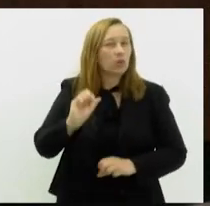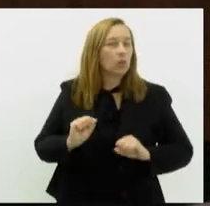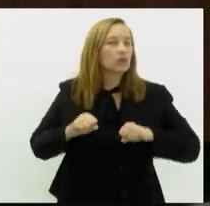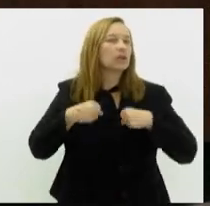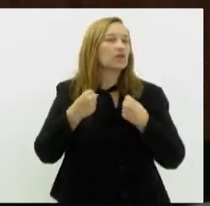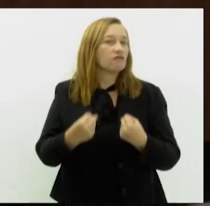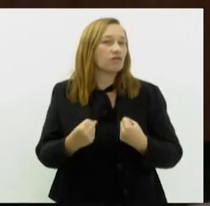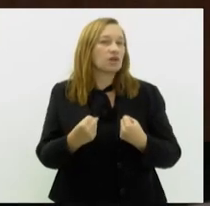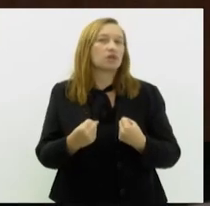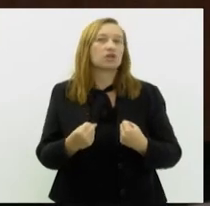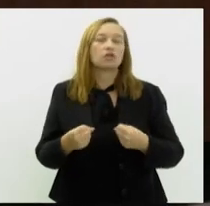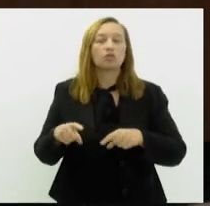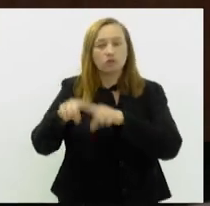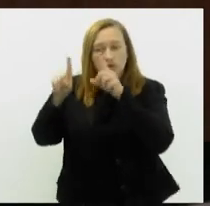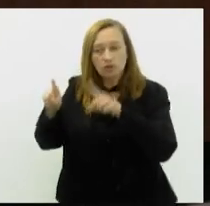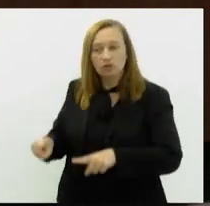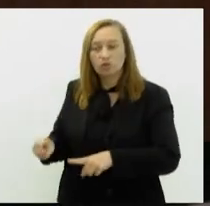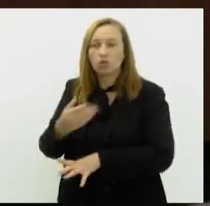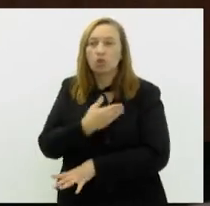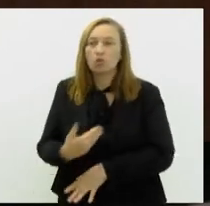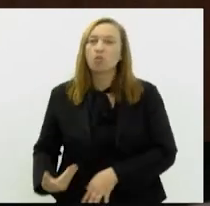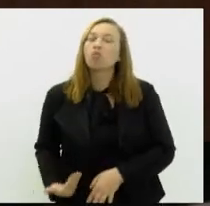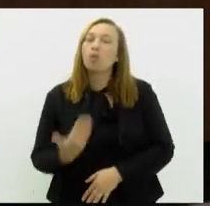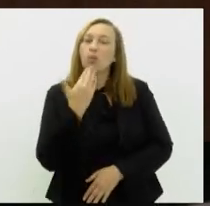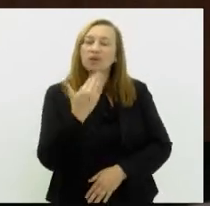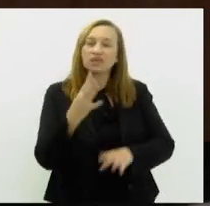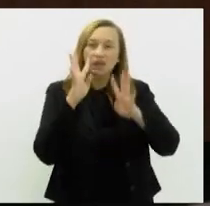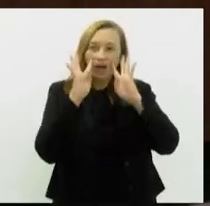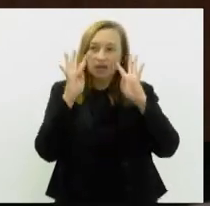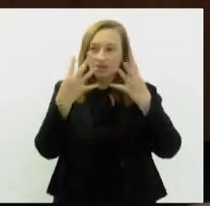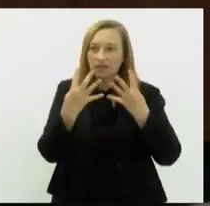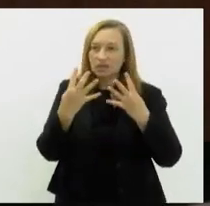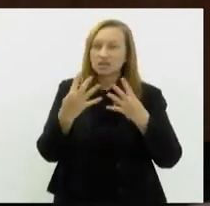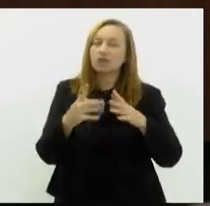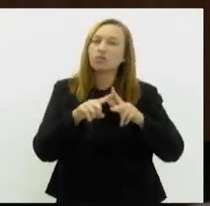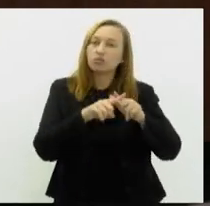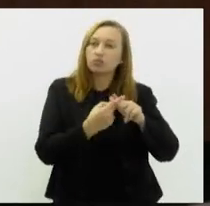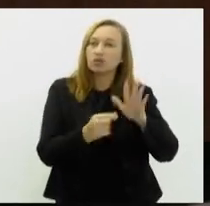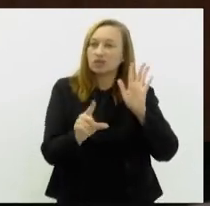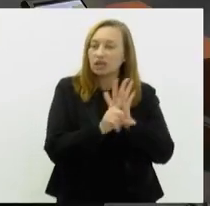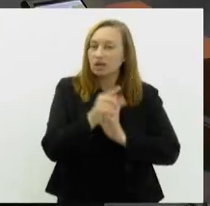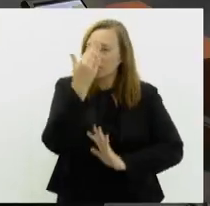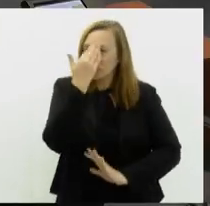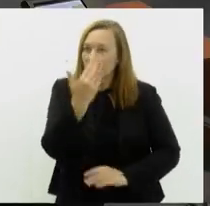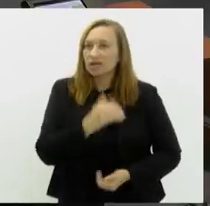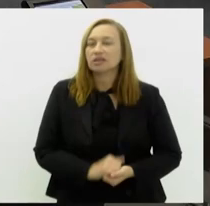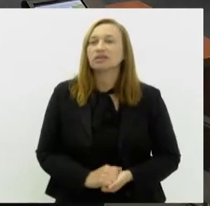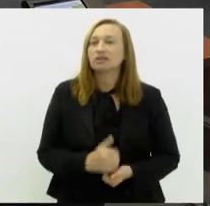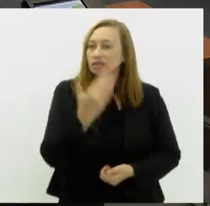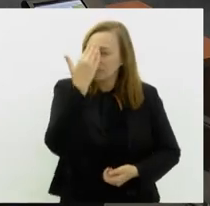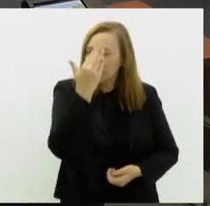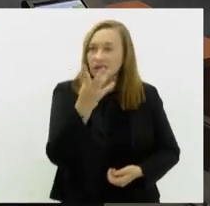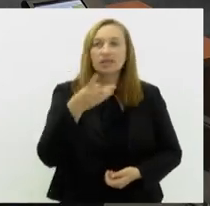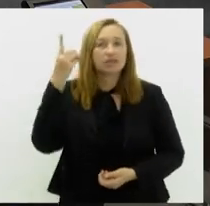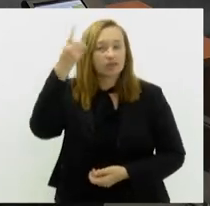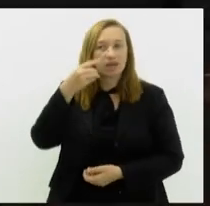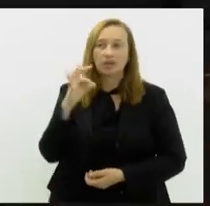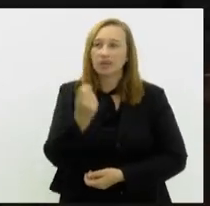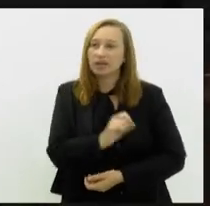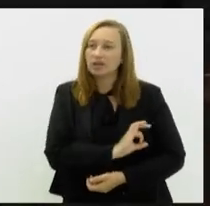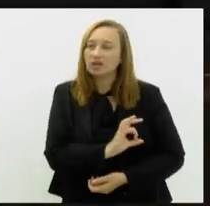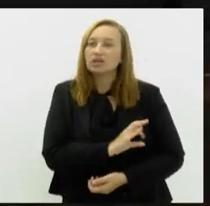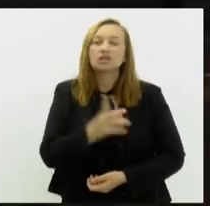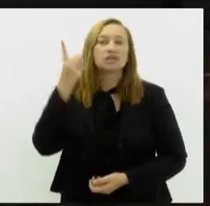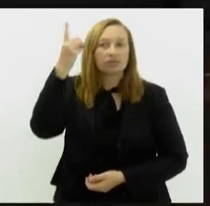dos servidores públicos, pedir aí a especial atenção à regulamentação dessa lei. Muito obrigada. Obrigado, deputada Mata Rocha.